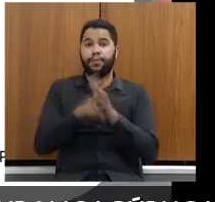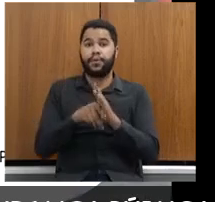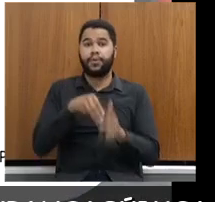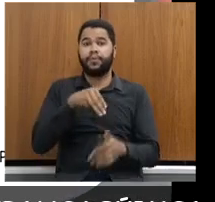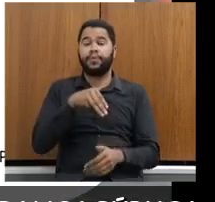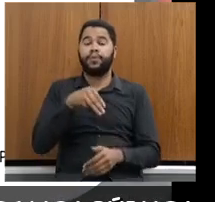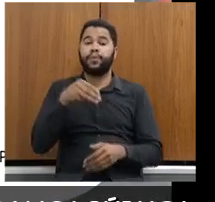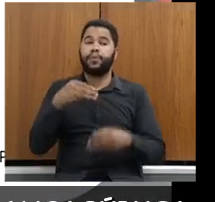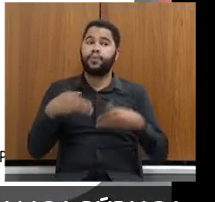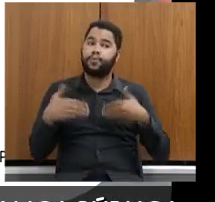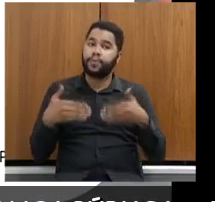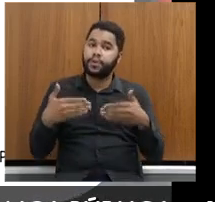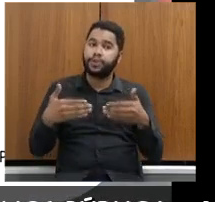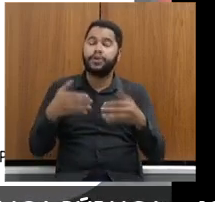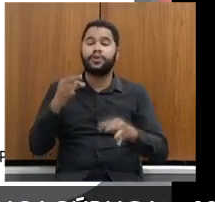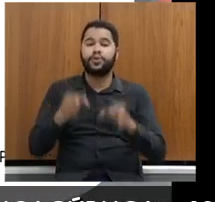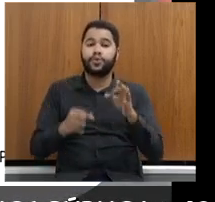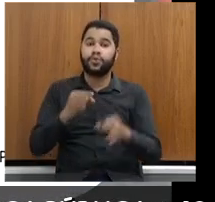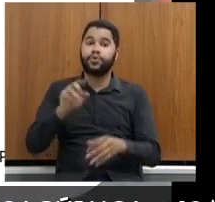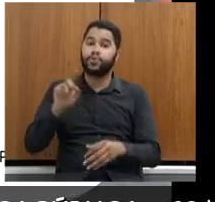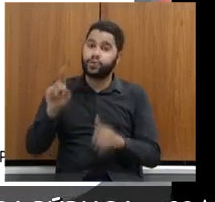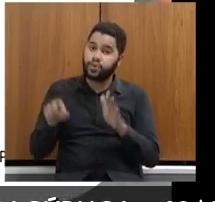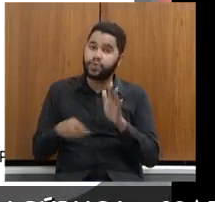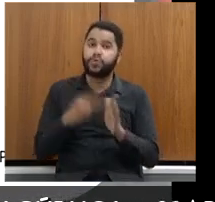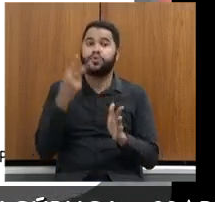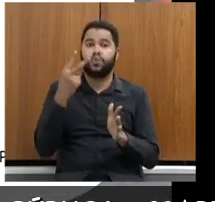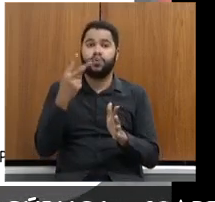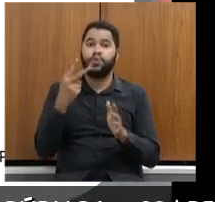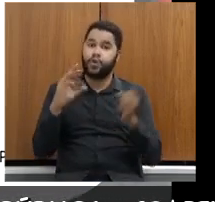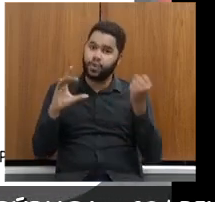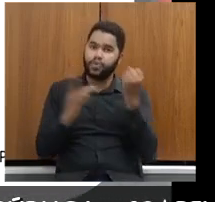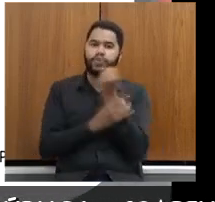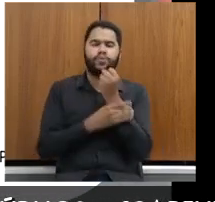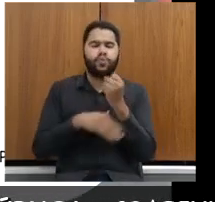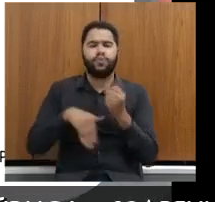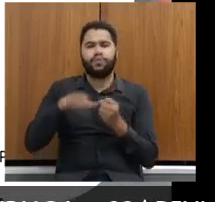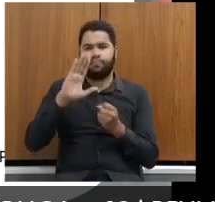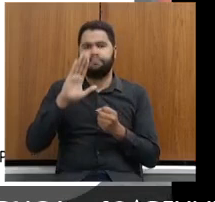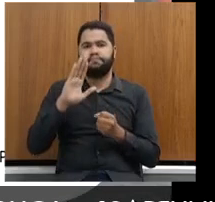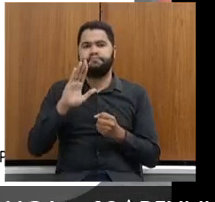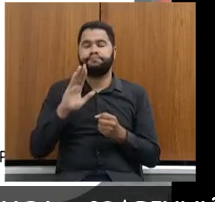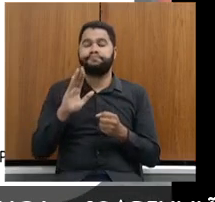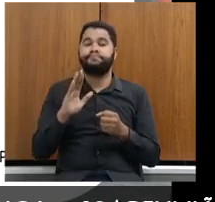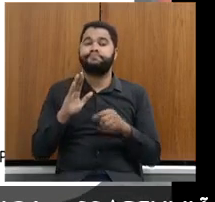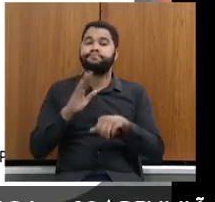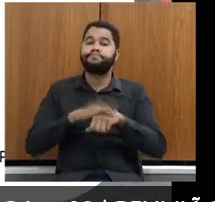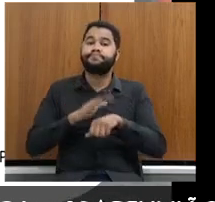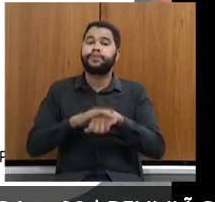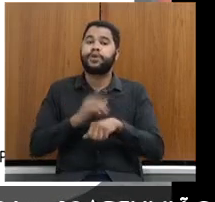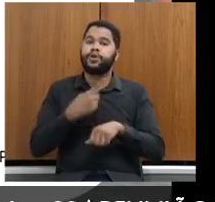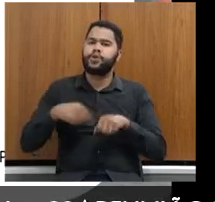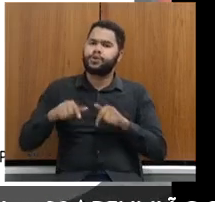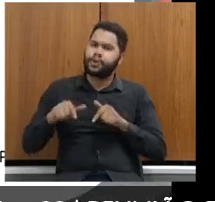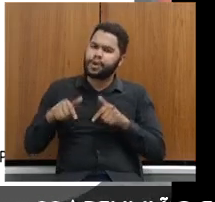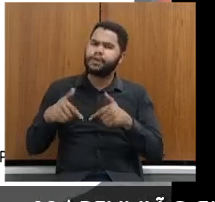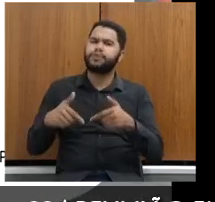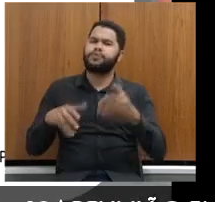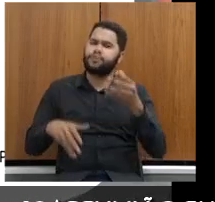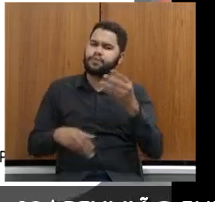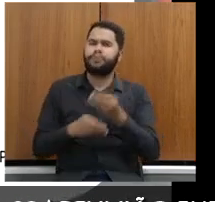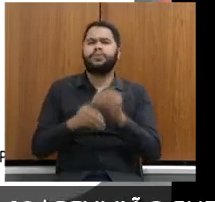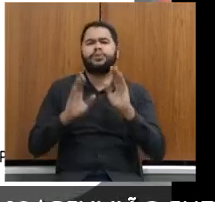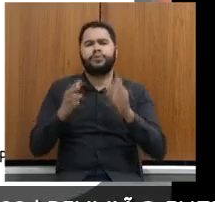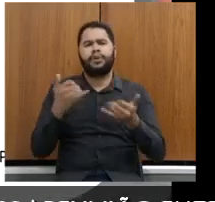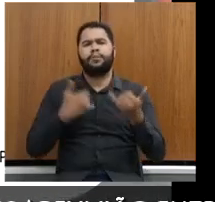foi considerado pela segunda vez consecutiva o estado mais seguro da Federação isso se deve principalmente a Nossas ações Integradas que a